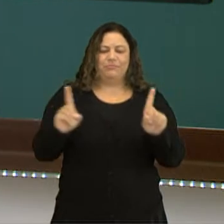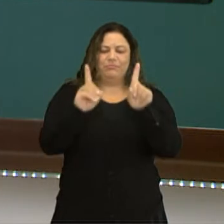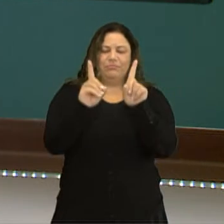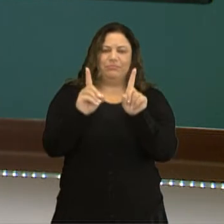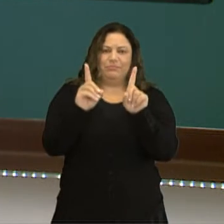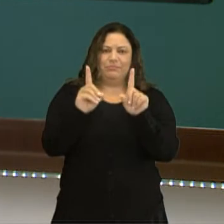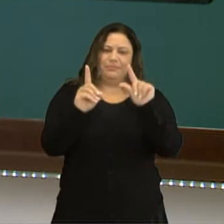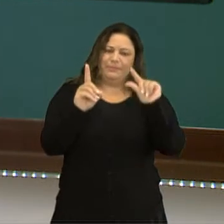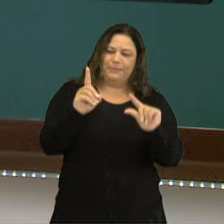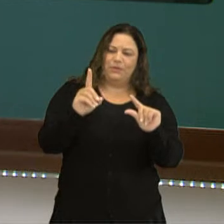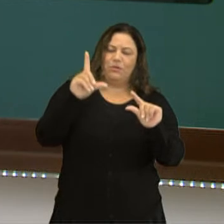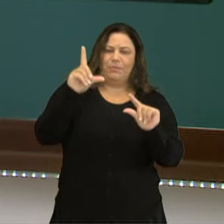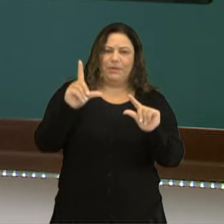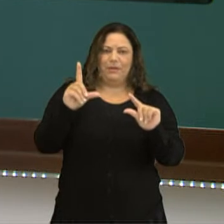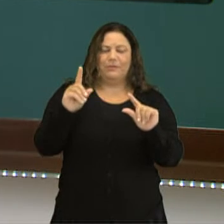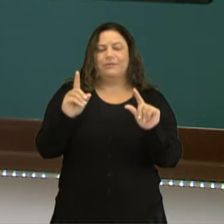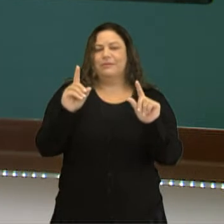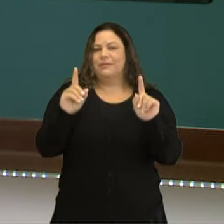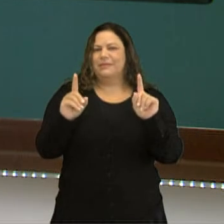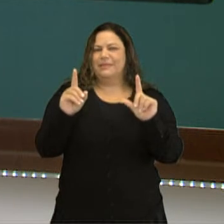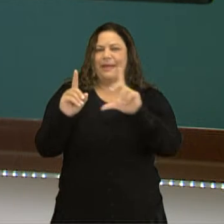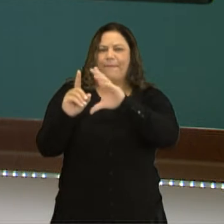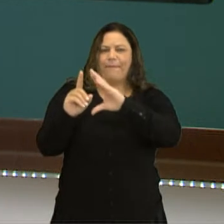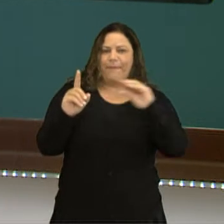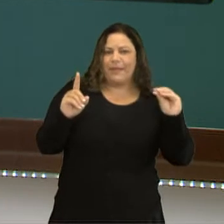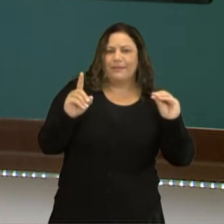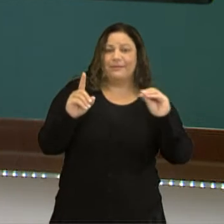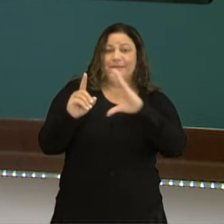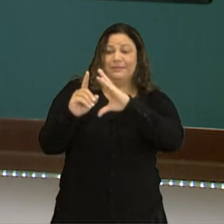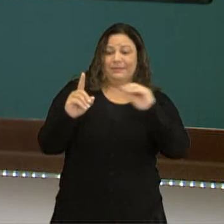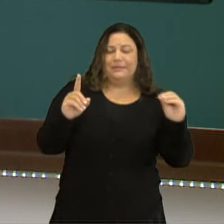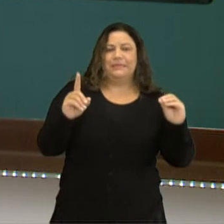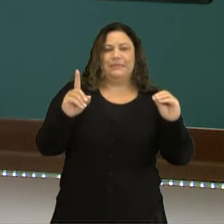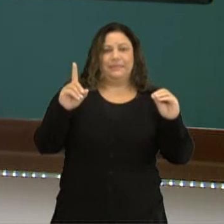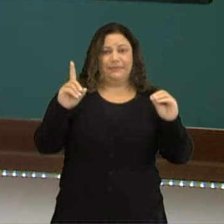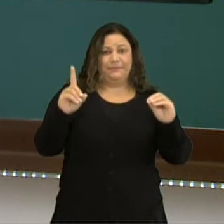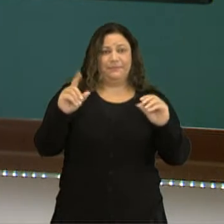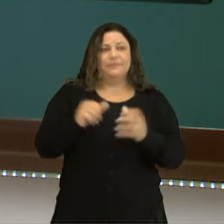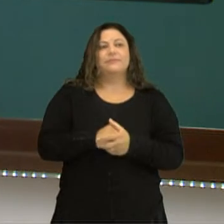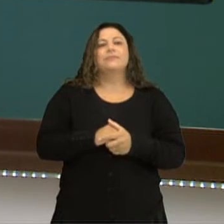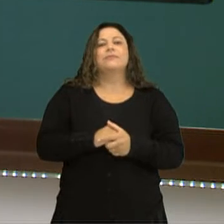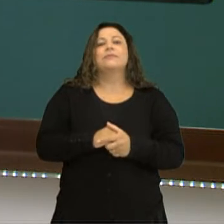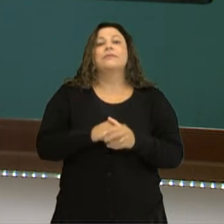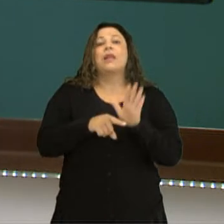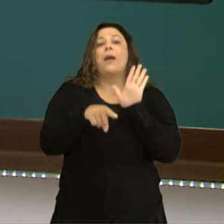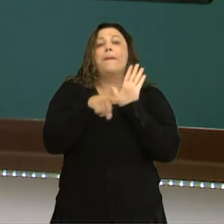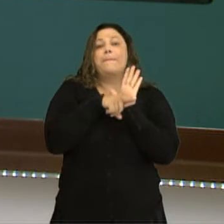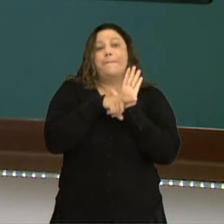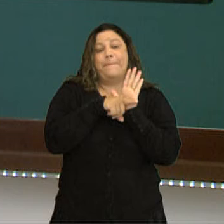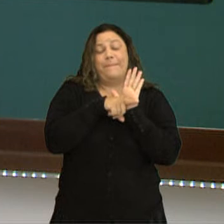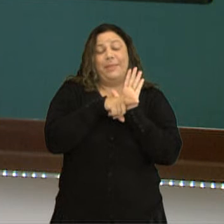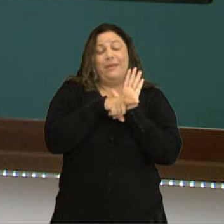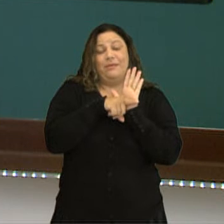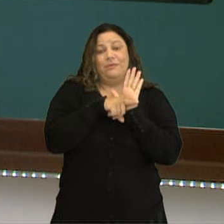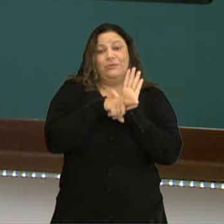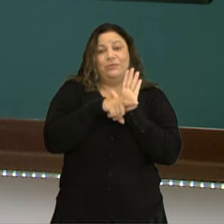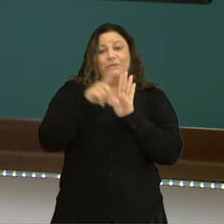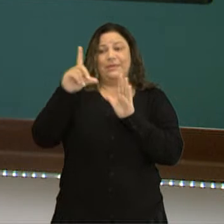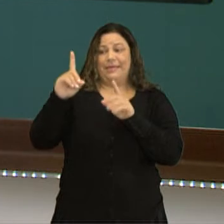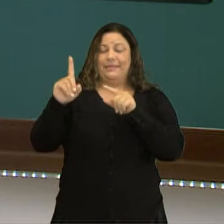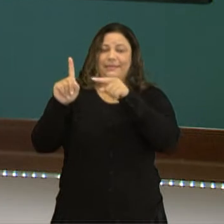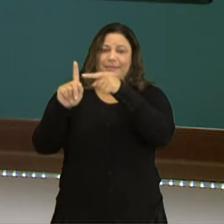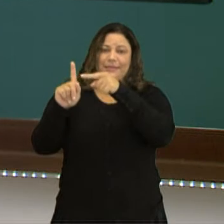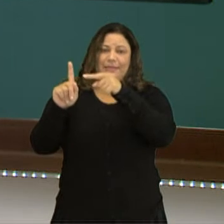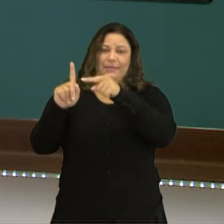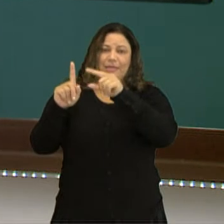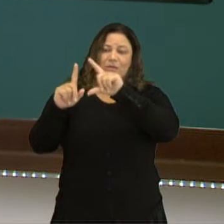o outro recebe. Então o que acontece? Quem perde, você representa por um sinal de menos. Então imagine uma equação onde